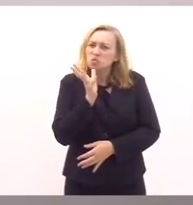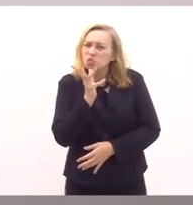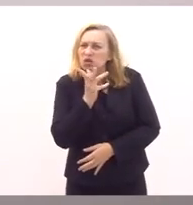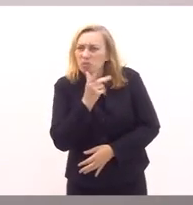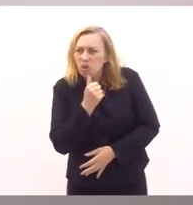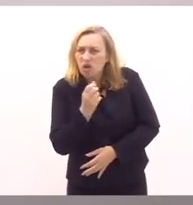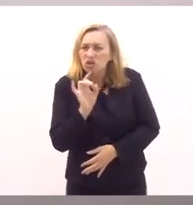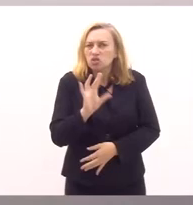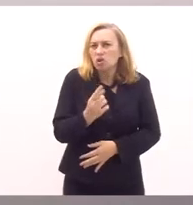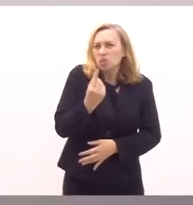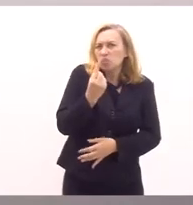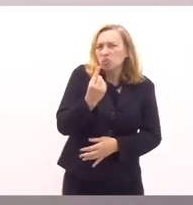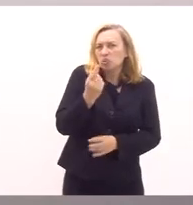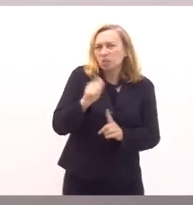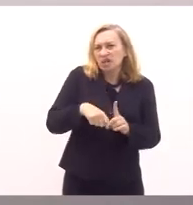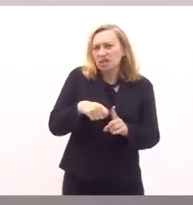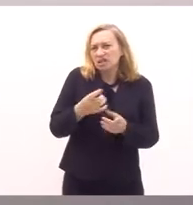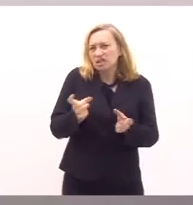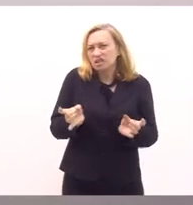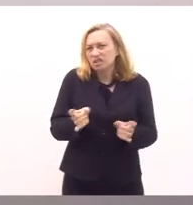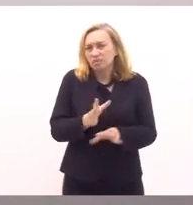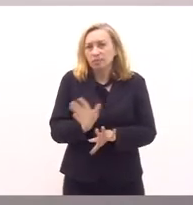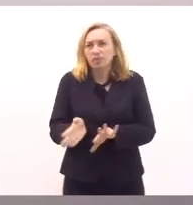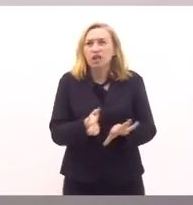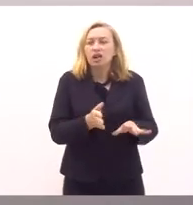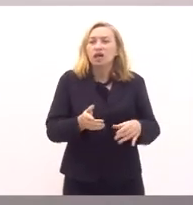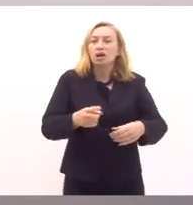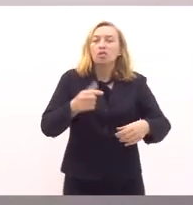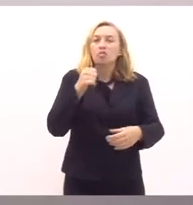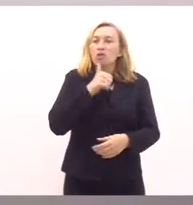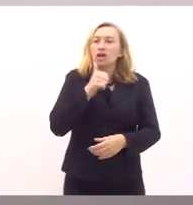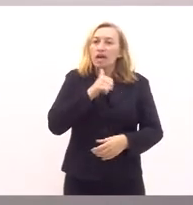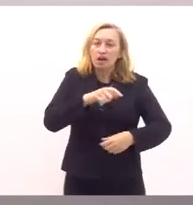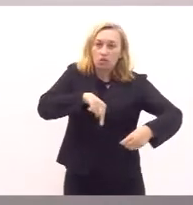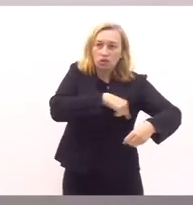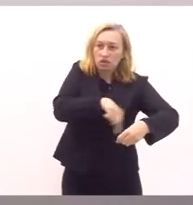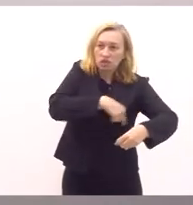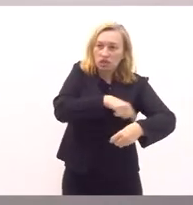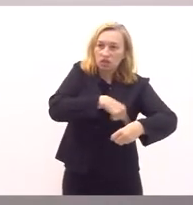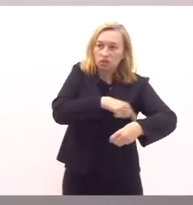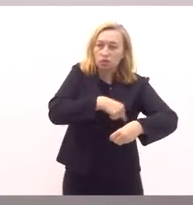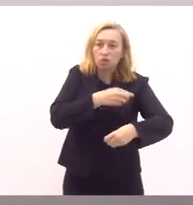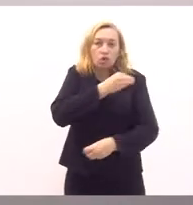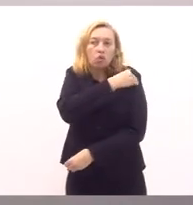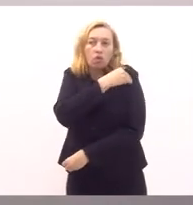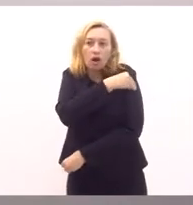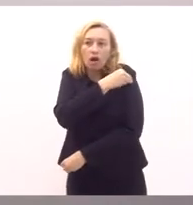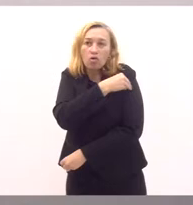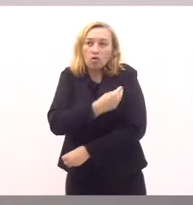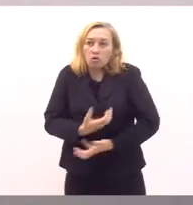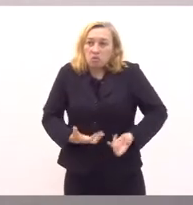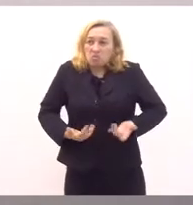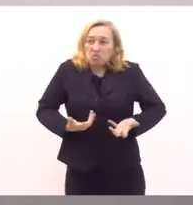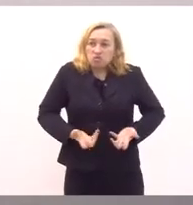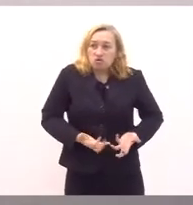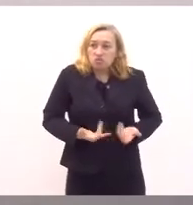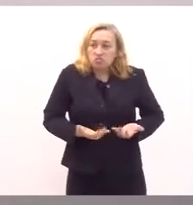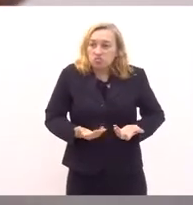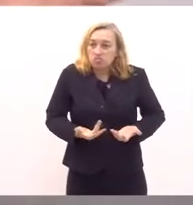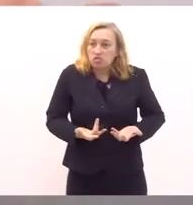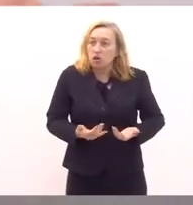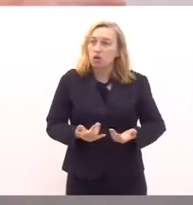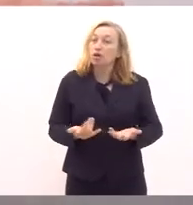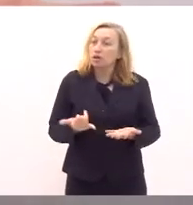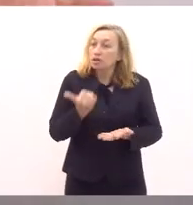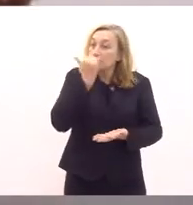A grande realidade das mulheres cozinhando com álcool, se queimando. Né, um aumento de queimadura.